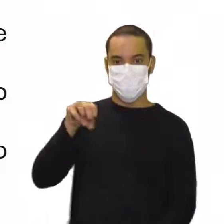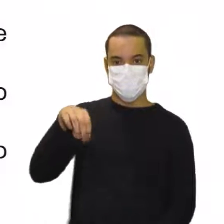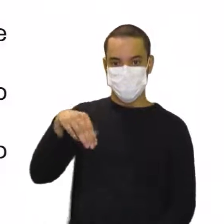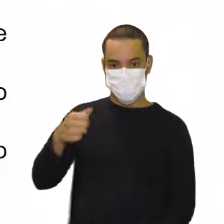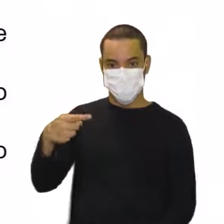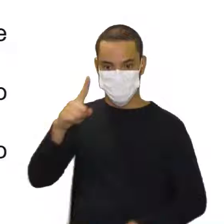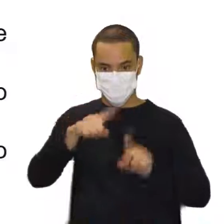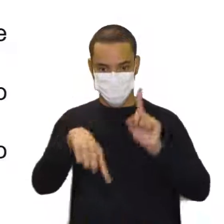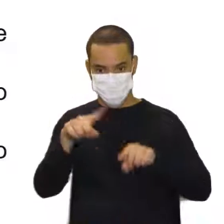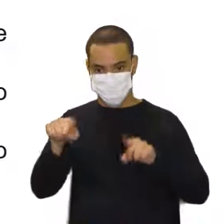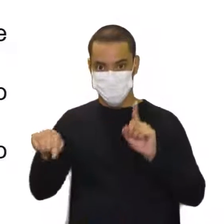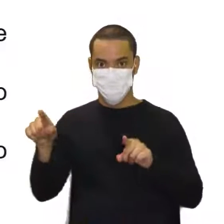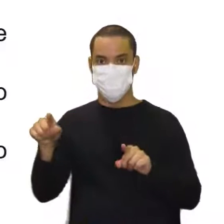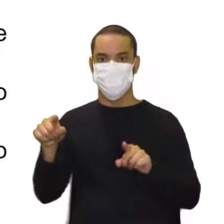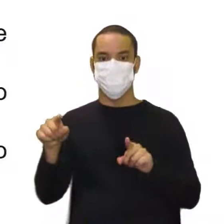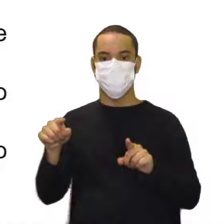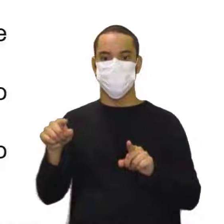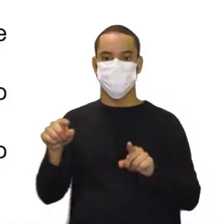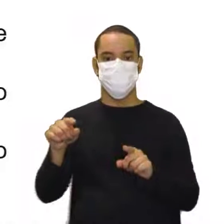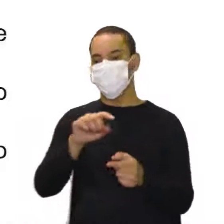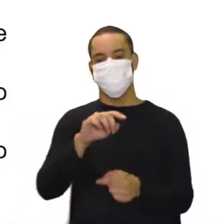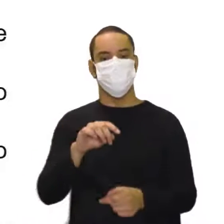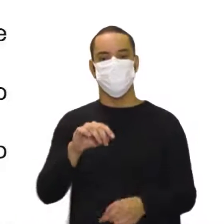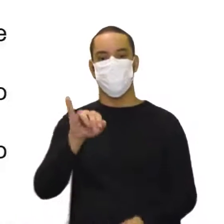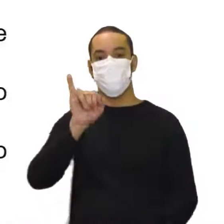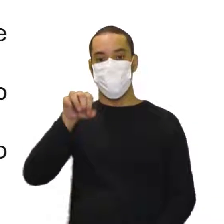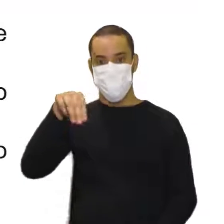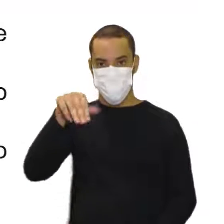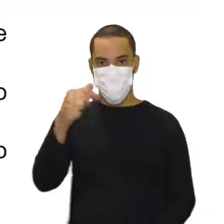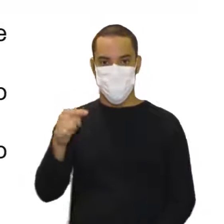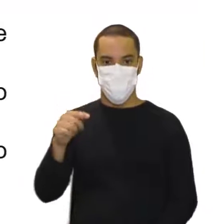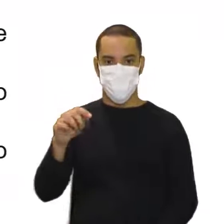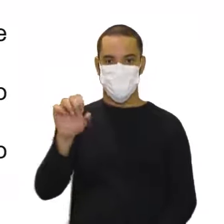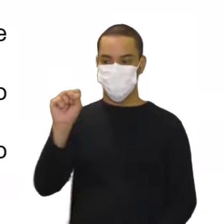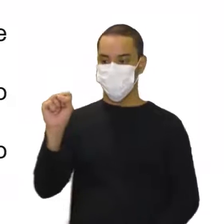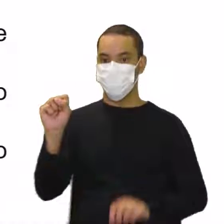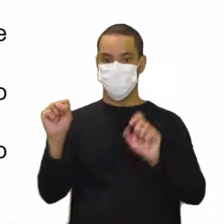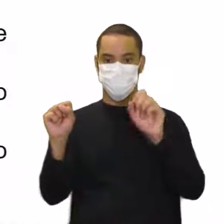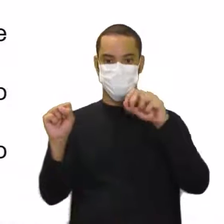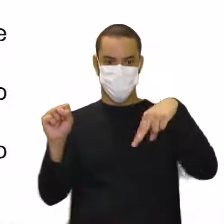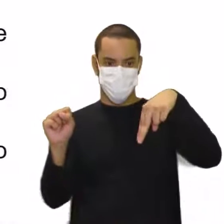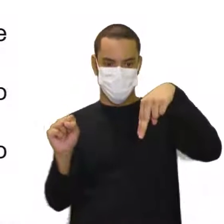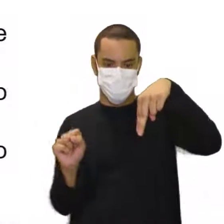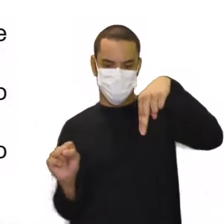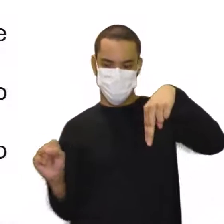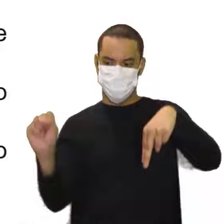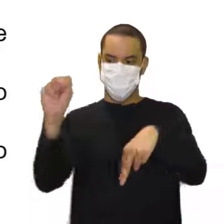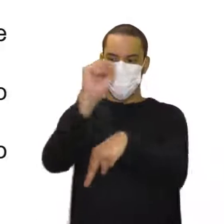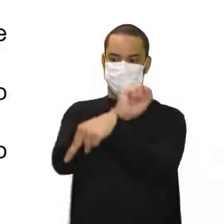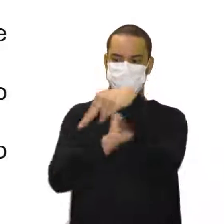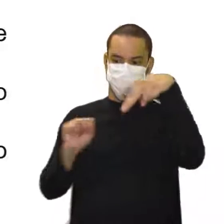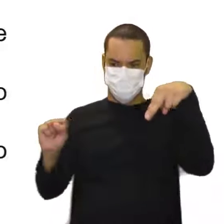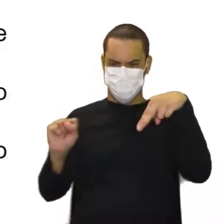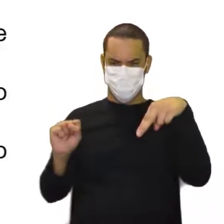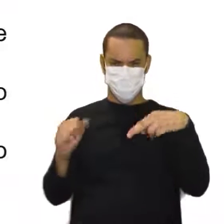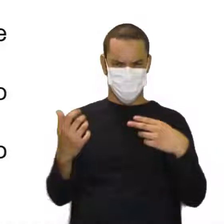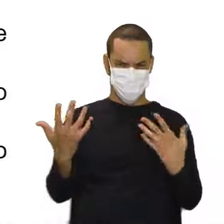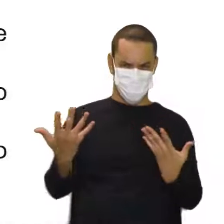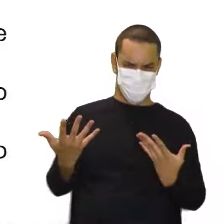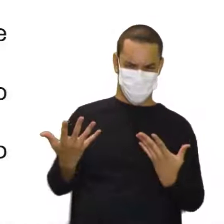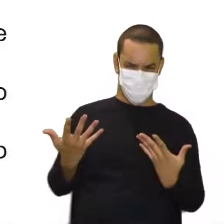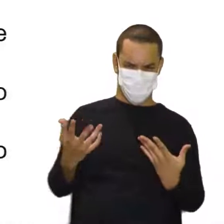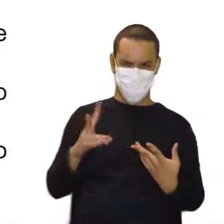varie do ímã vire polo norte e vice-versa. Olha o que está falando, faz com que o polo sul do ímã